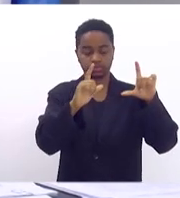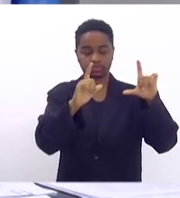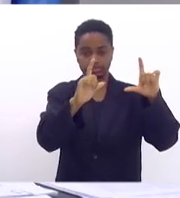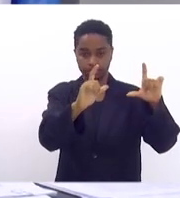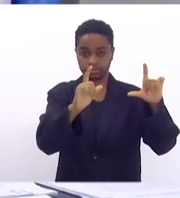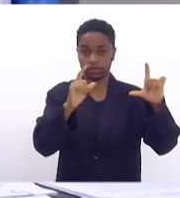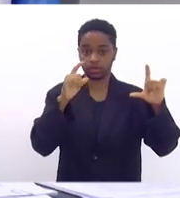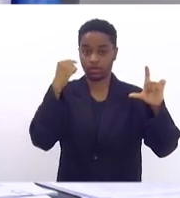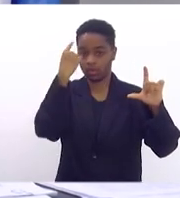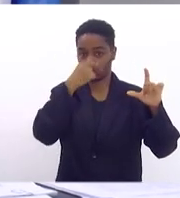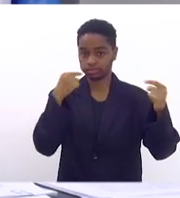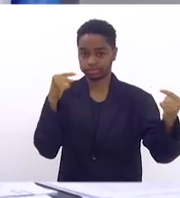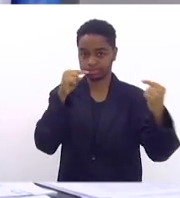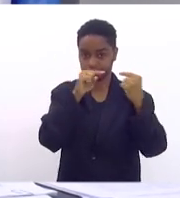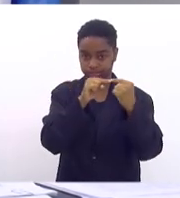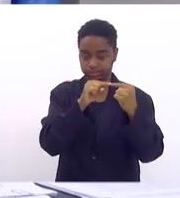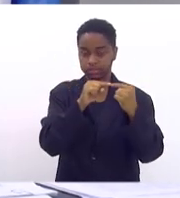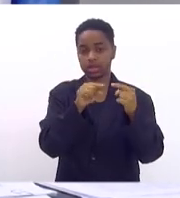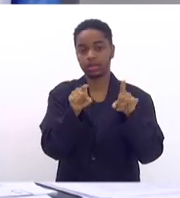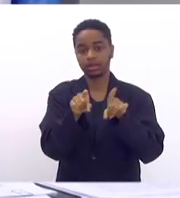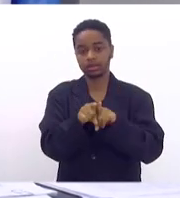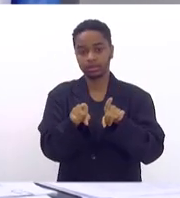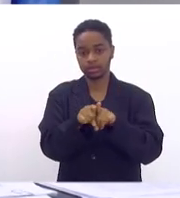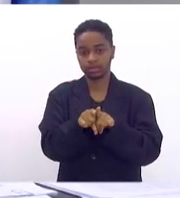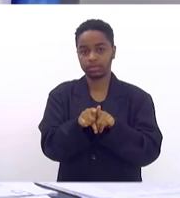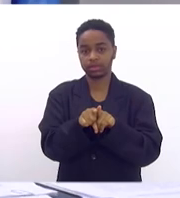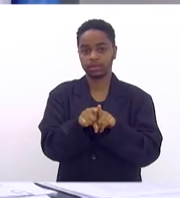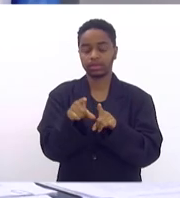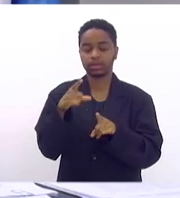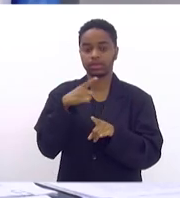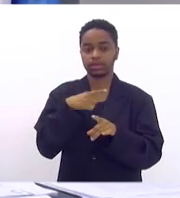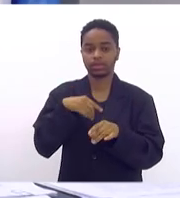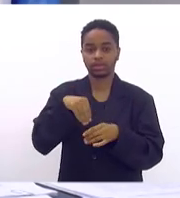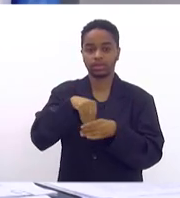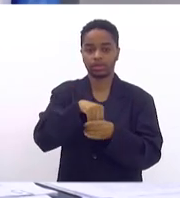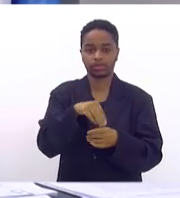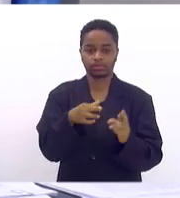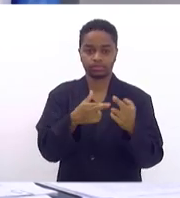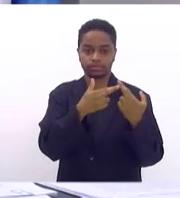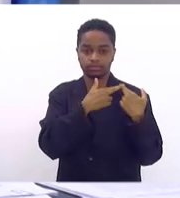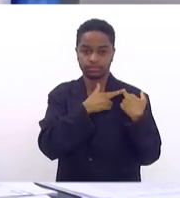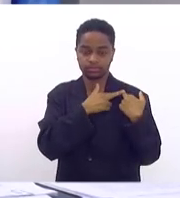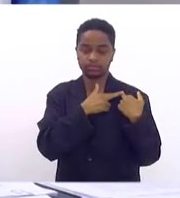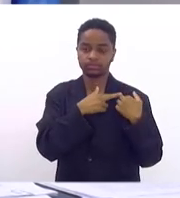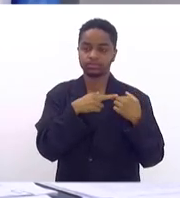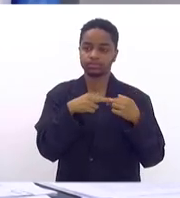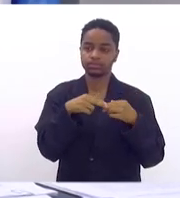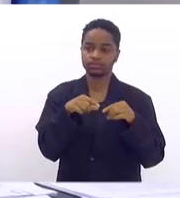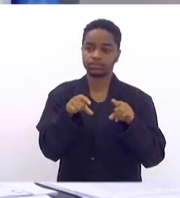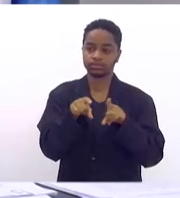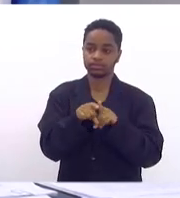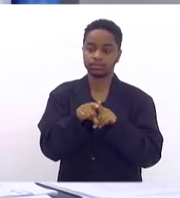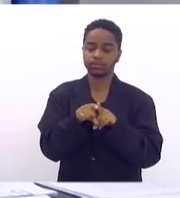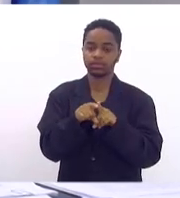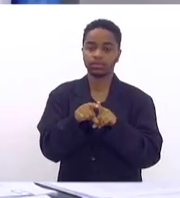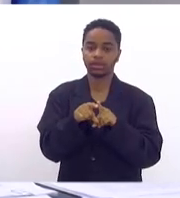fotográfico, também está nas suas prerrogativas encaminhar aquilo que nos